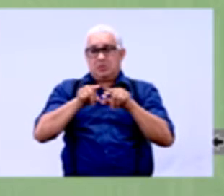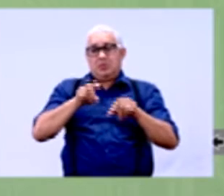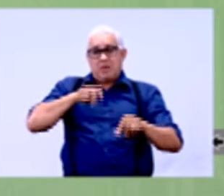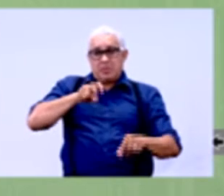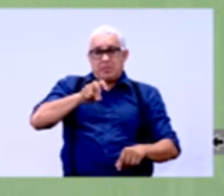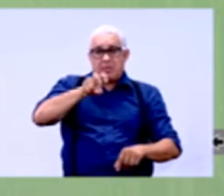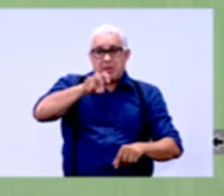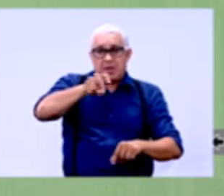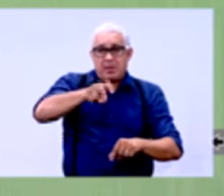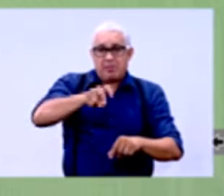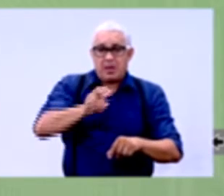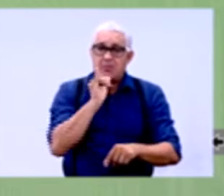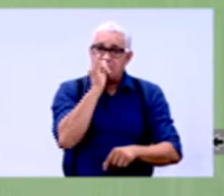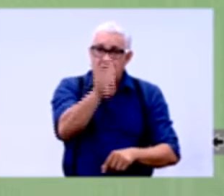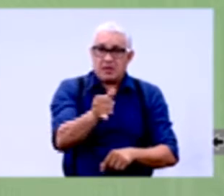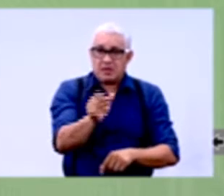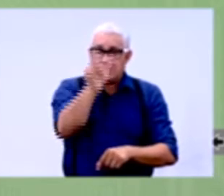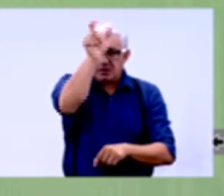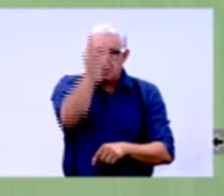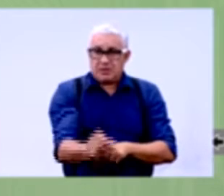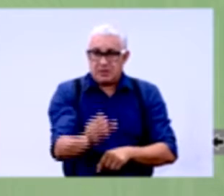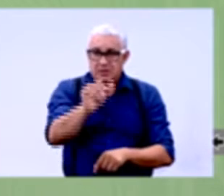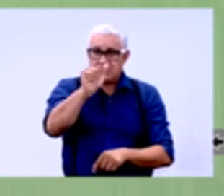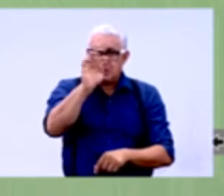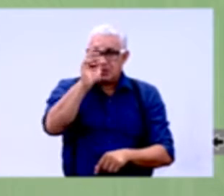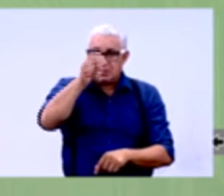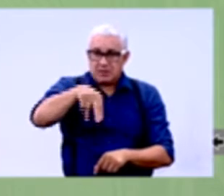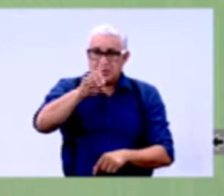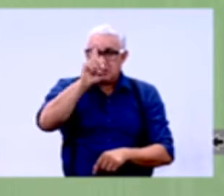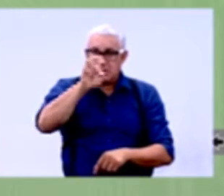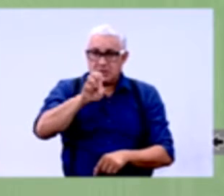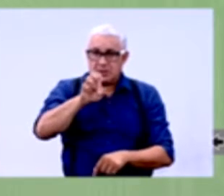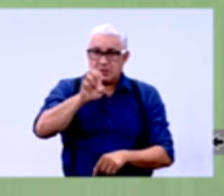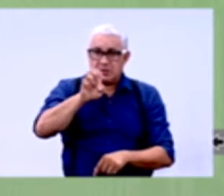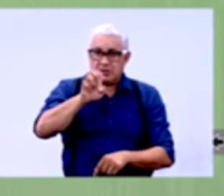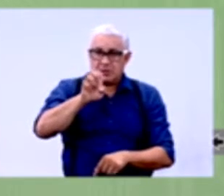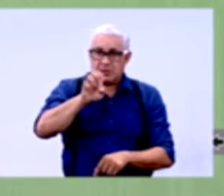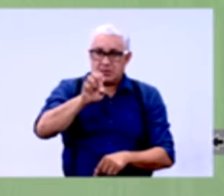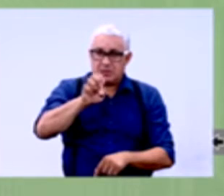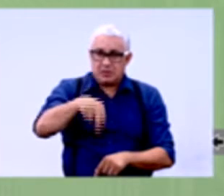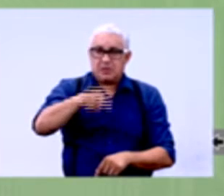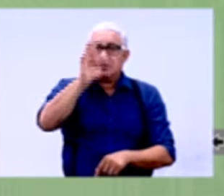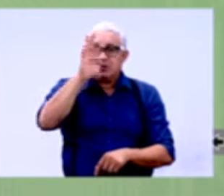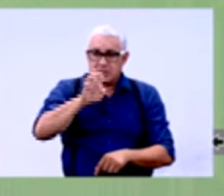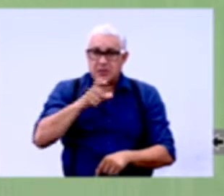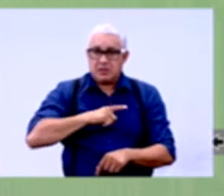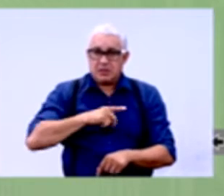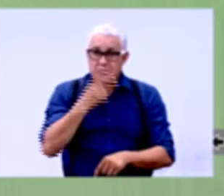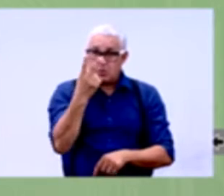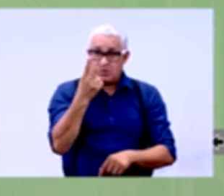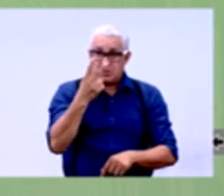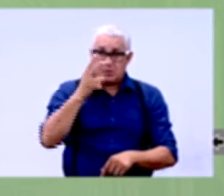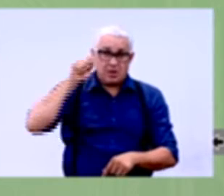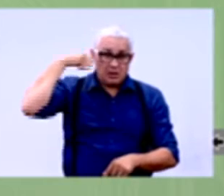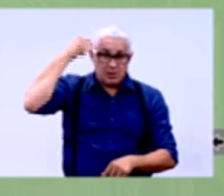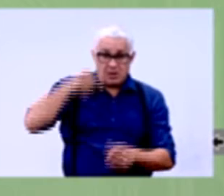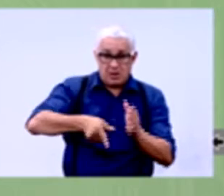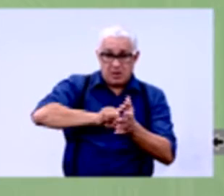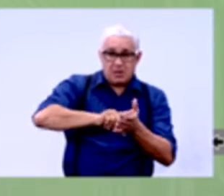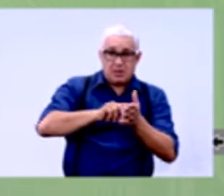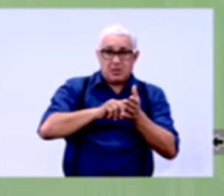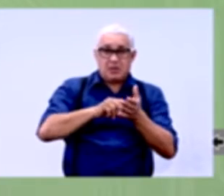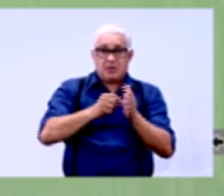balcão para que o atendente acessasse o sistema. Quando nós temos 2 atores antes da